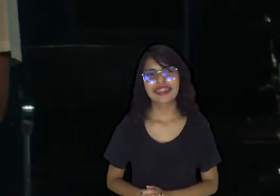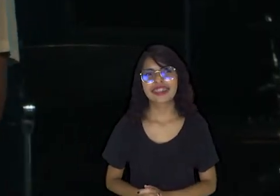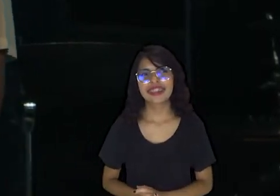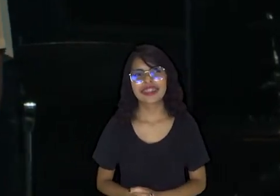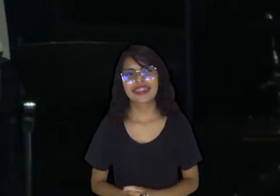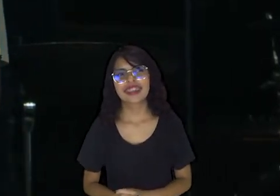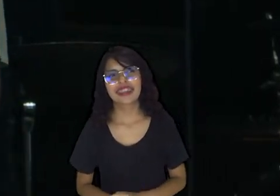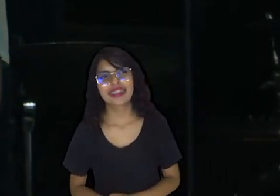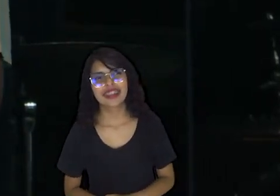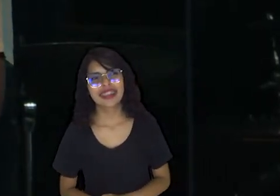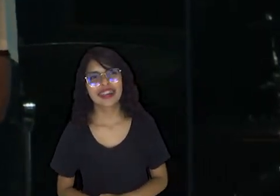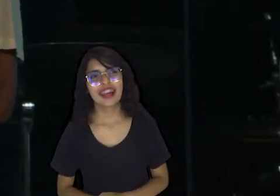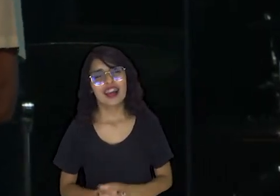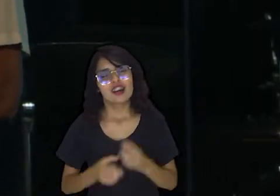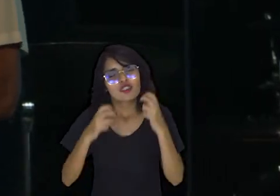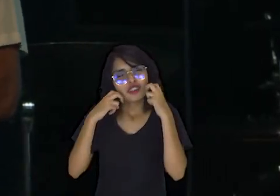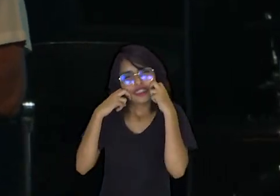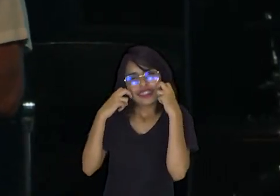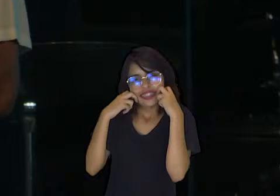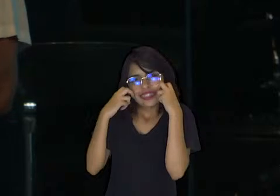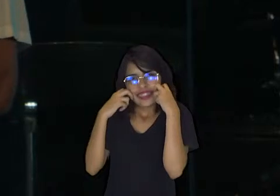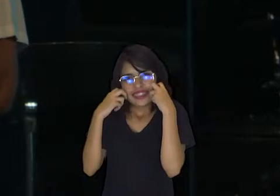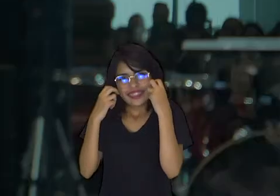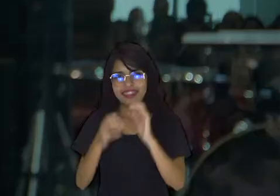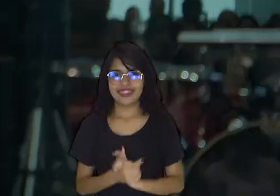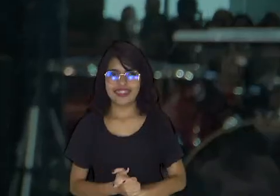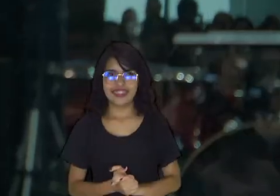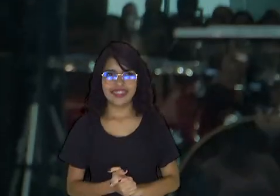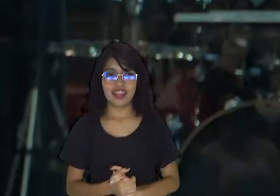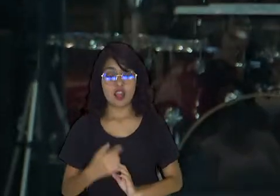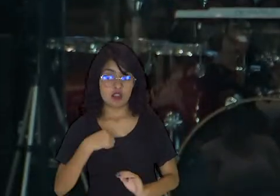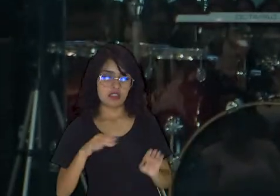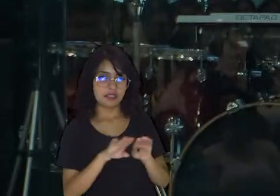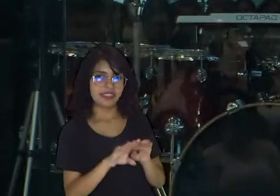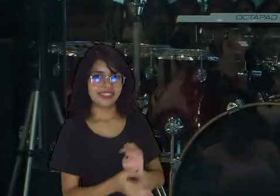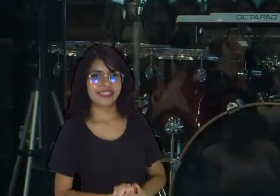sorriso. Você tá morrendo de vergonha? Eu também.